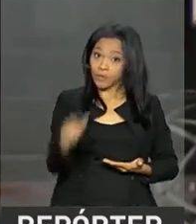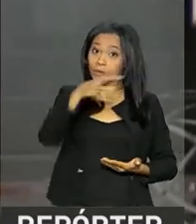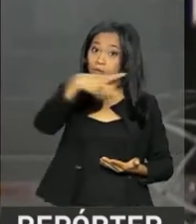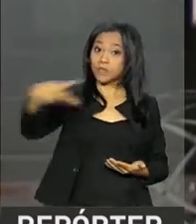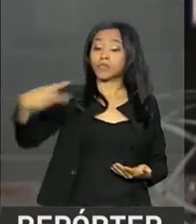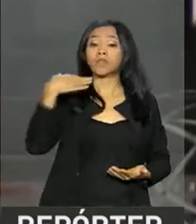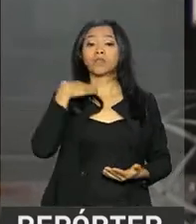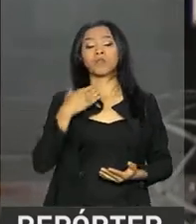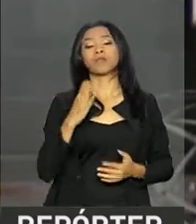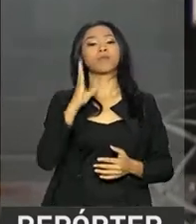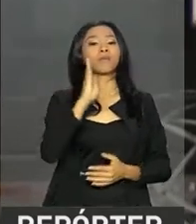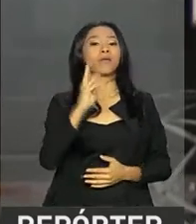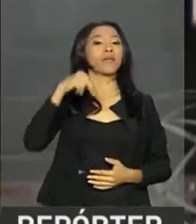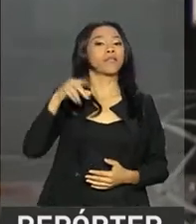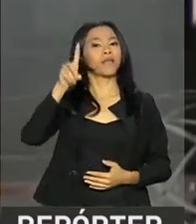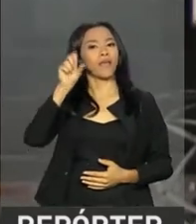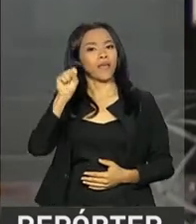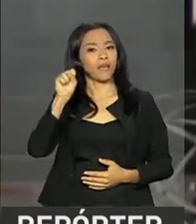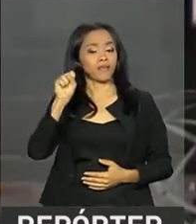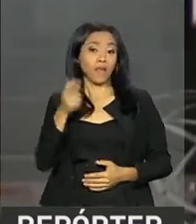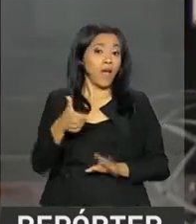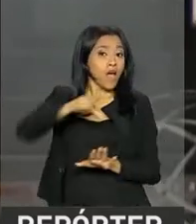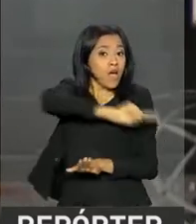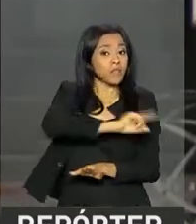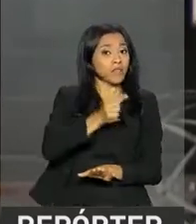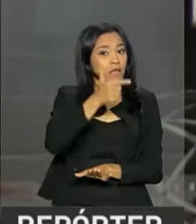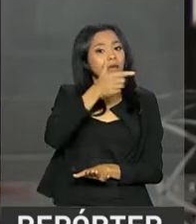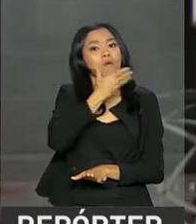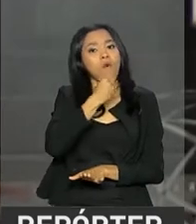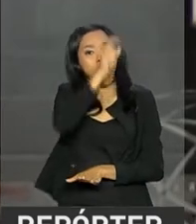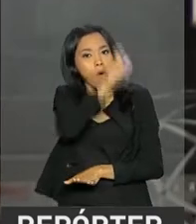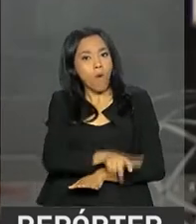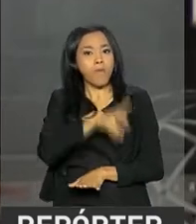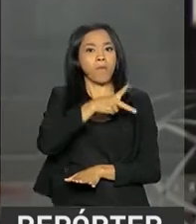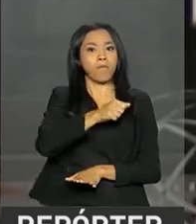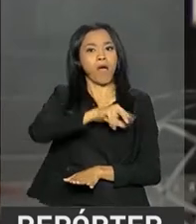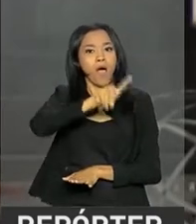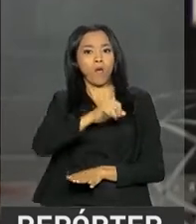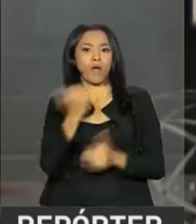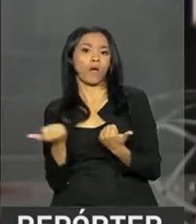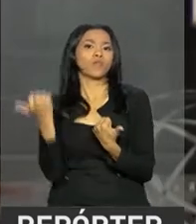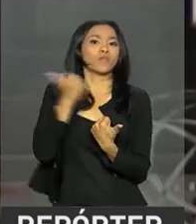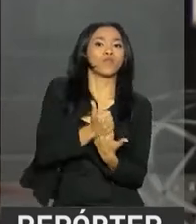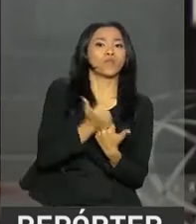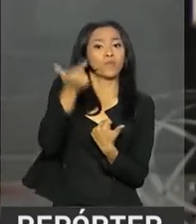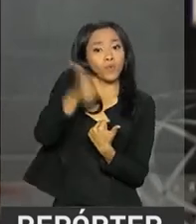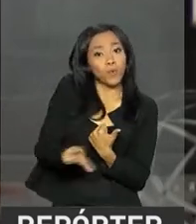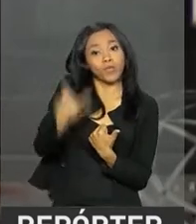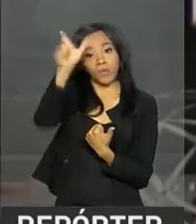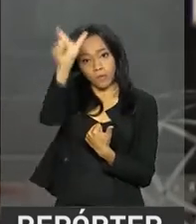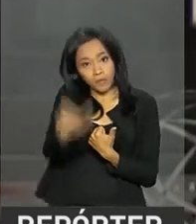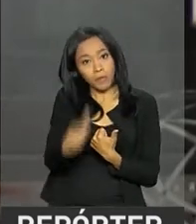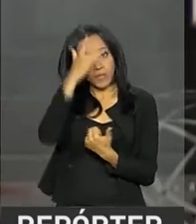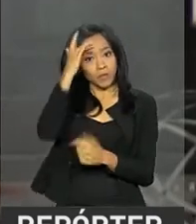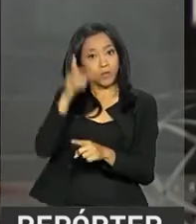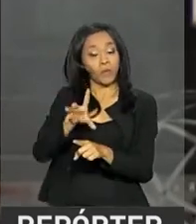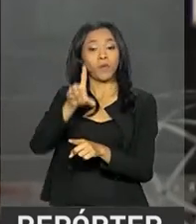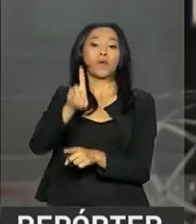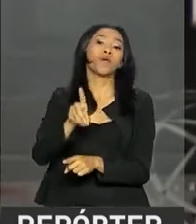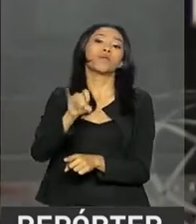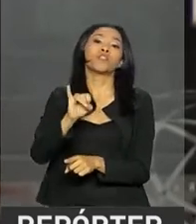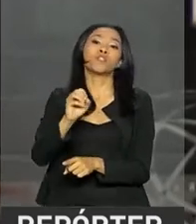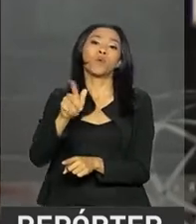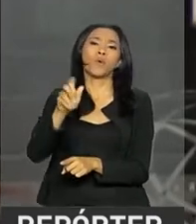Janeiro. O cargo, antes ocupado por Paulo Rabelo de Castro, passa a ser de Diogo Oliveira, ex-ministro do